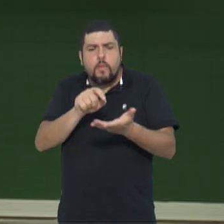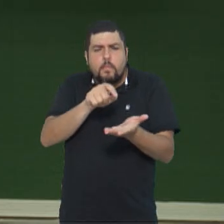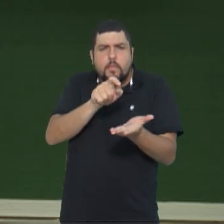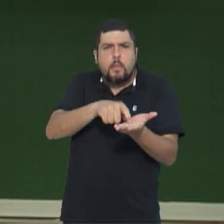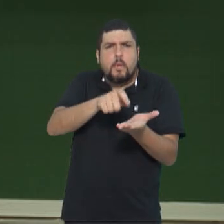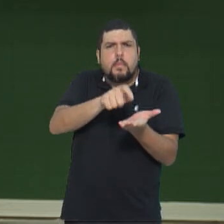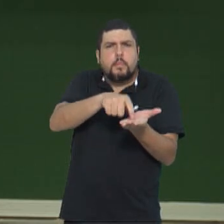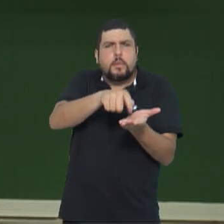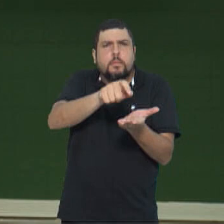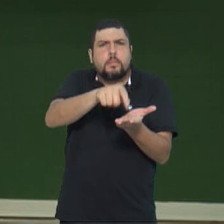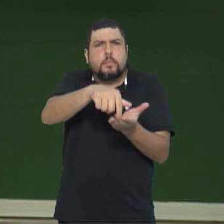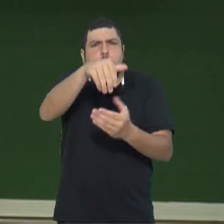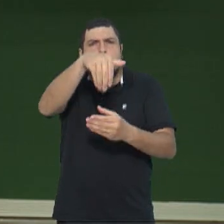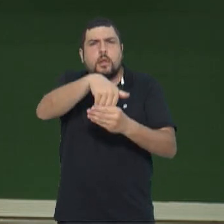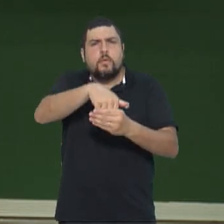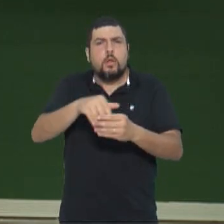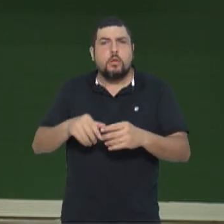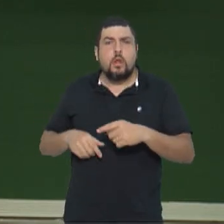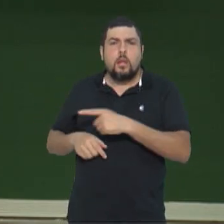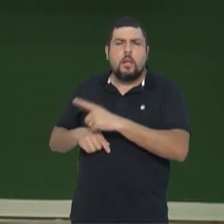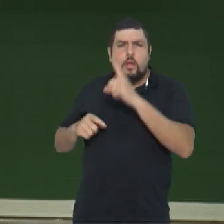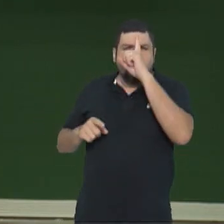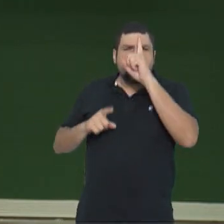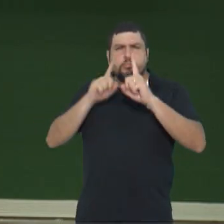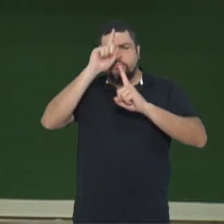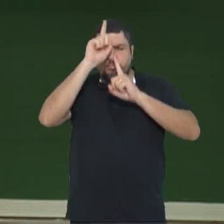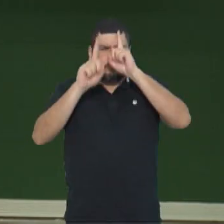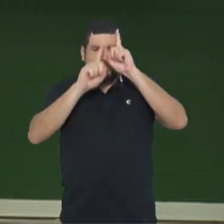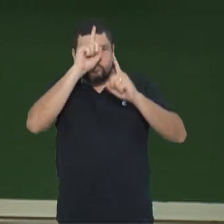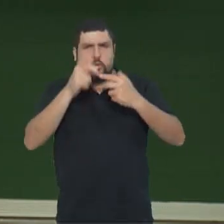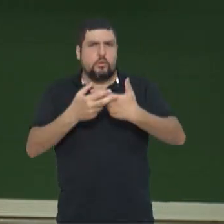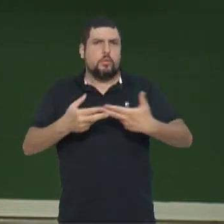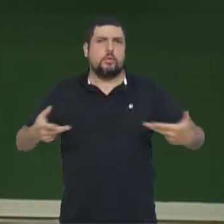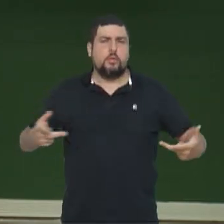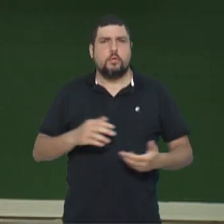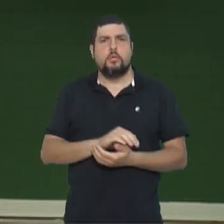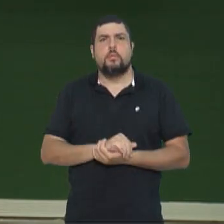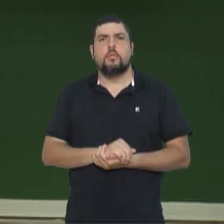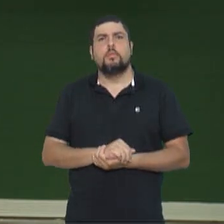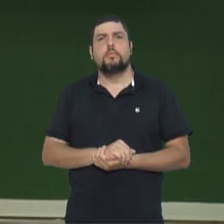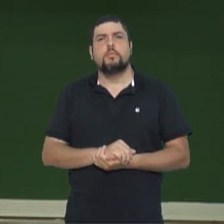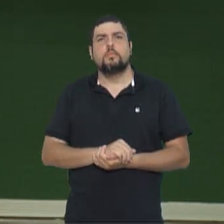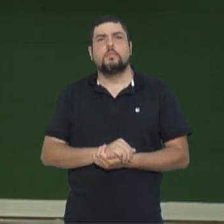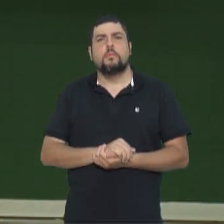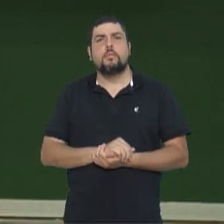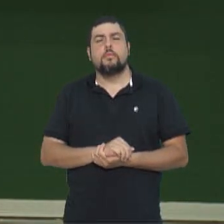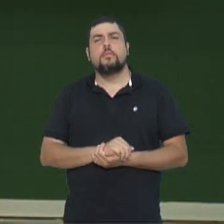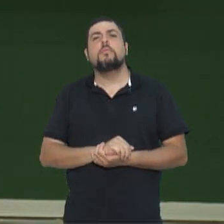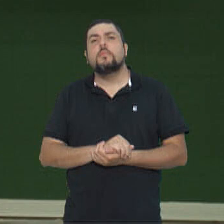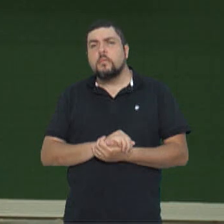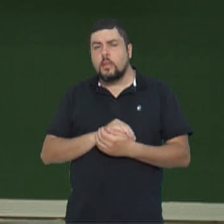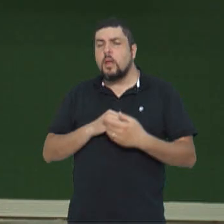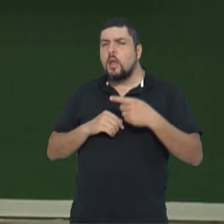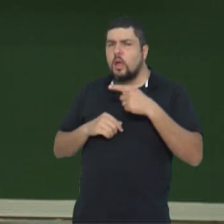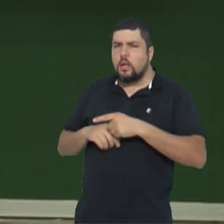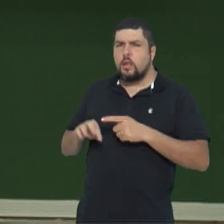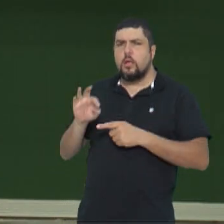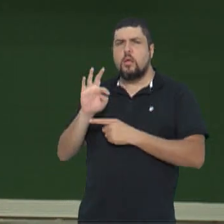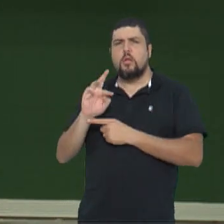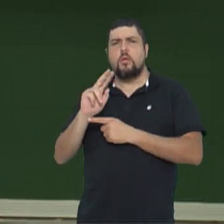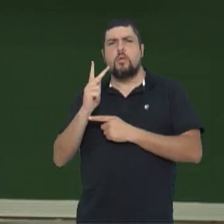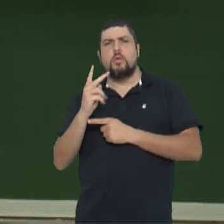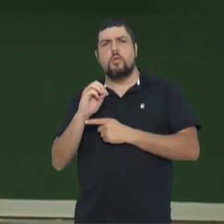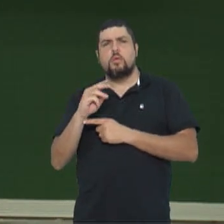invenções dele. Só uma diquinha, só um pouquinho, para você só conhecer um pouquinho. Será que esse camarada aí, né, o Thomas Edison,